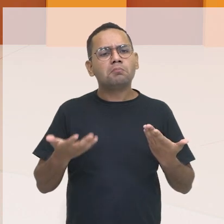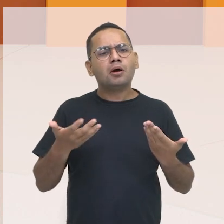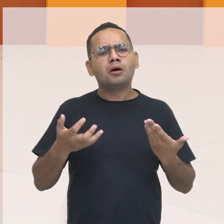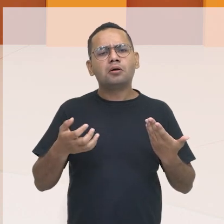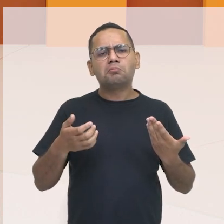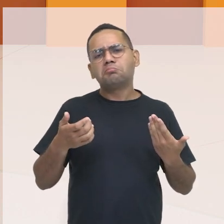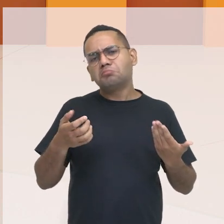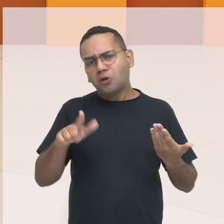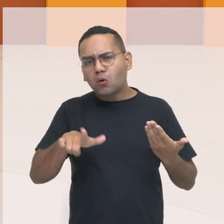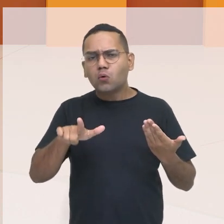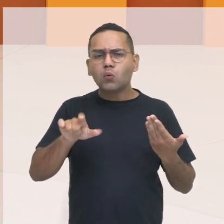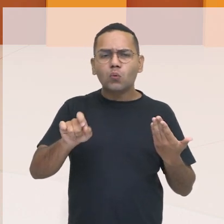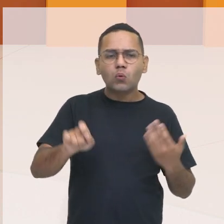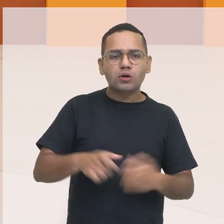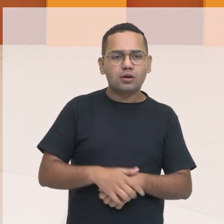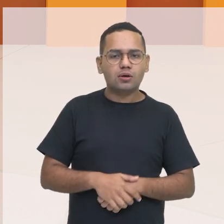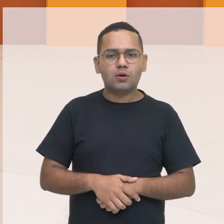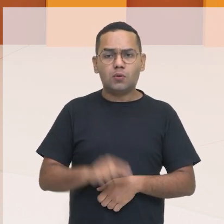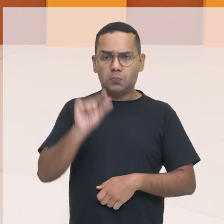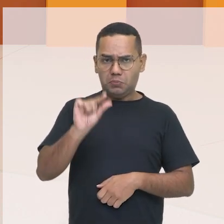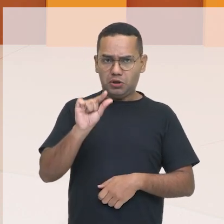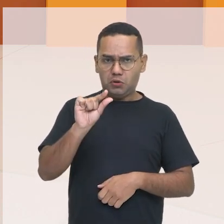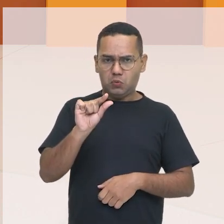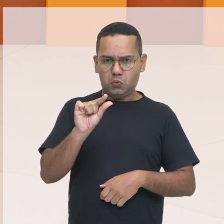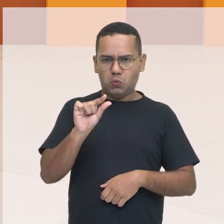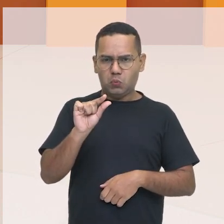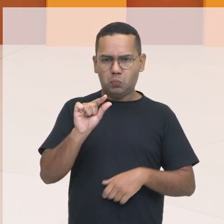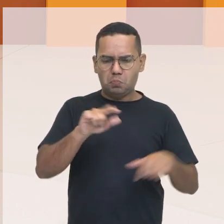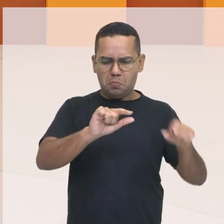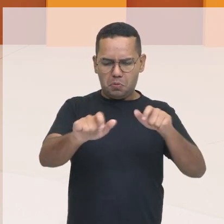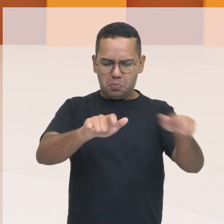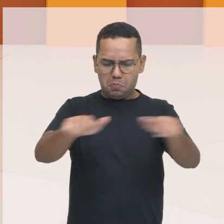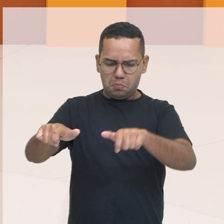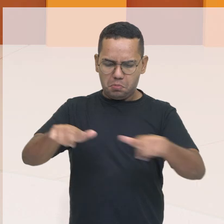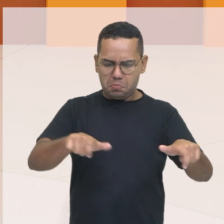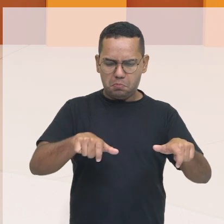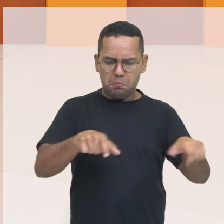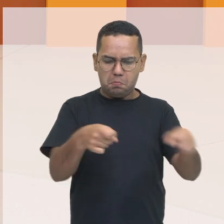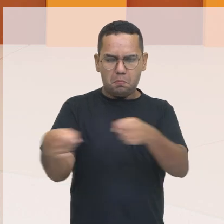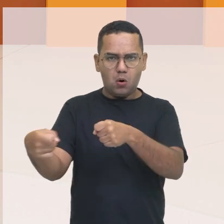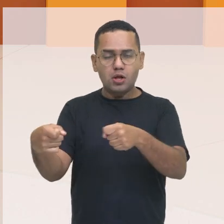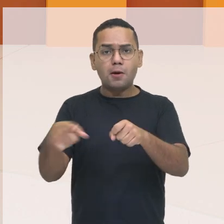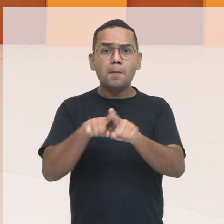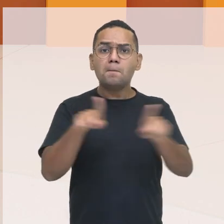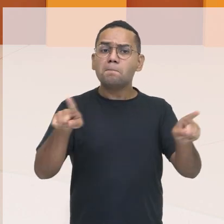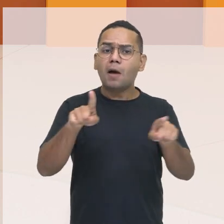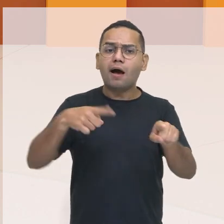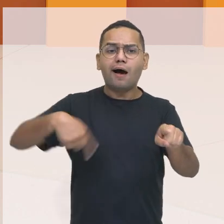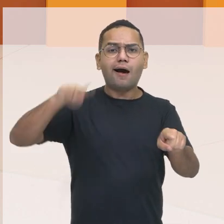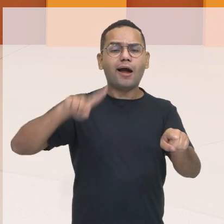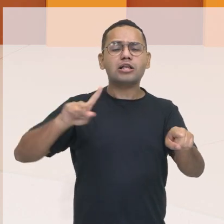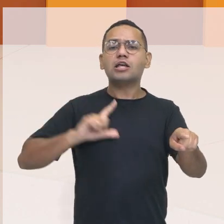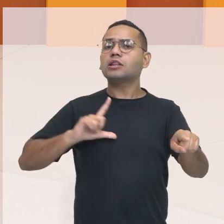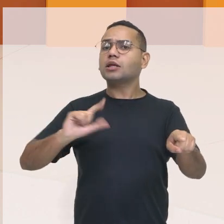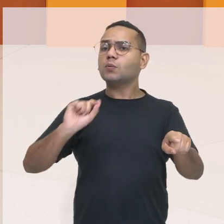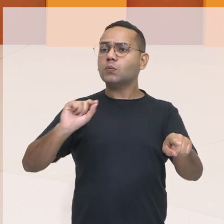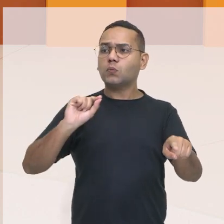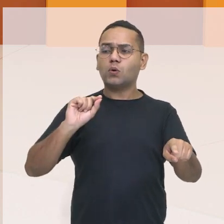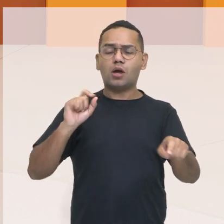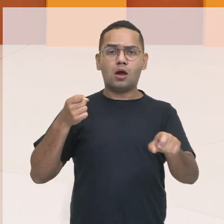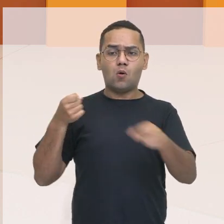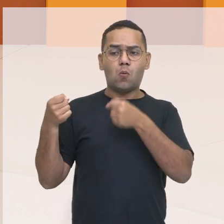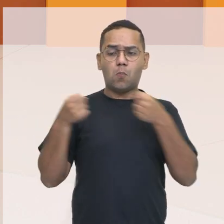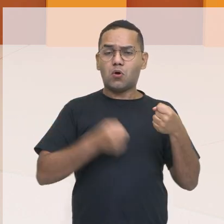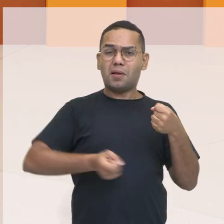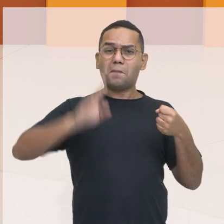quê? Um subproduto do macropoder. O Estado ainda está ali, controlando, mas ele está delegando